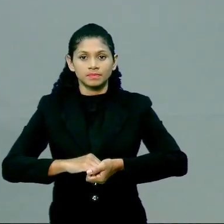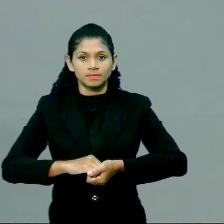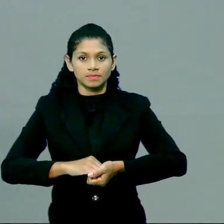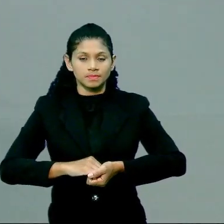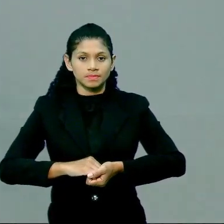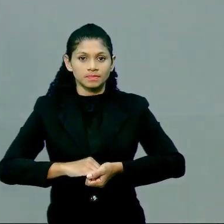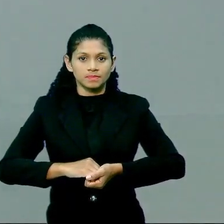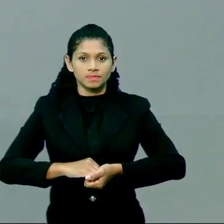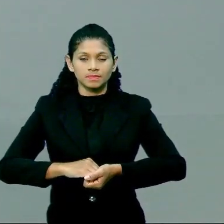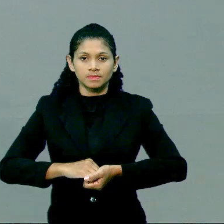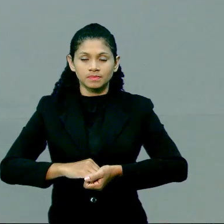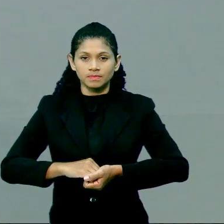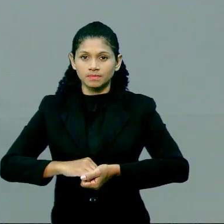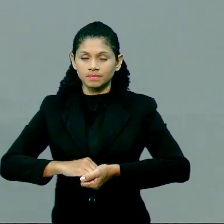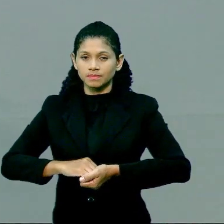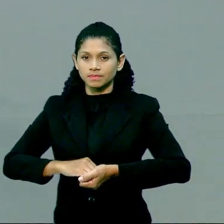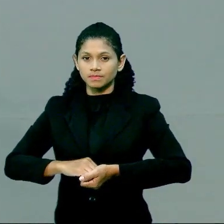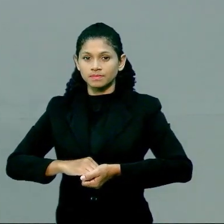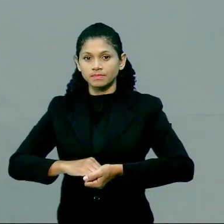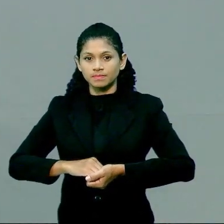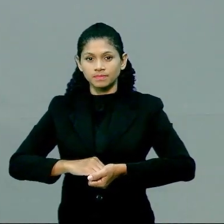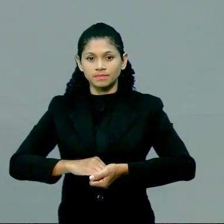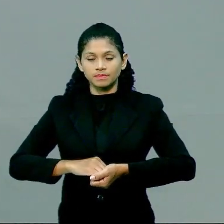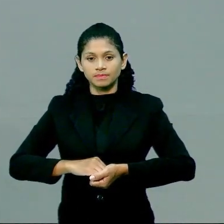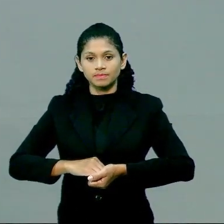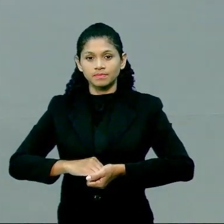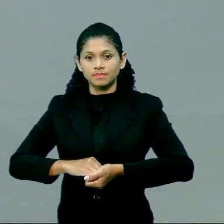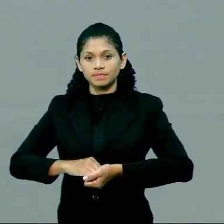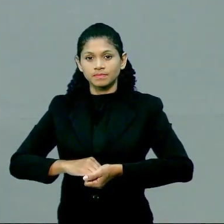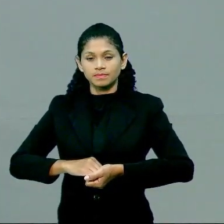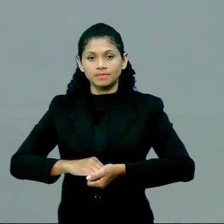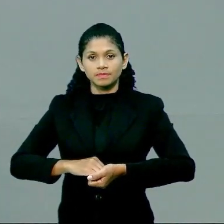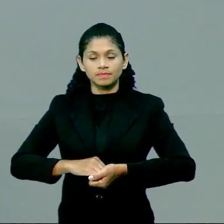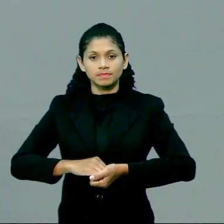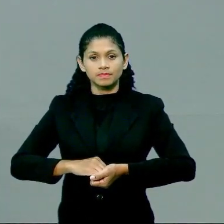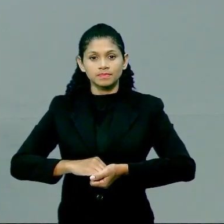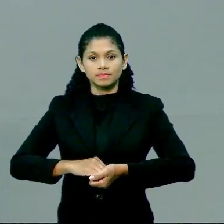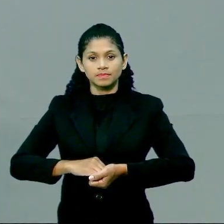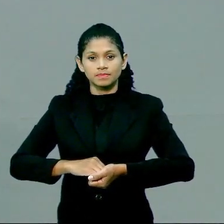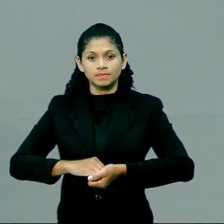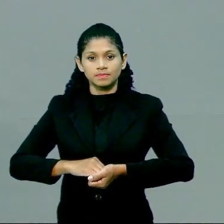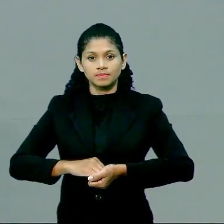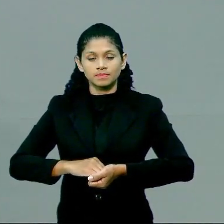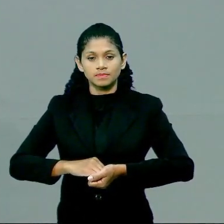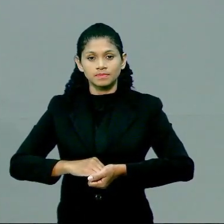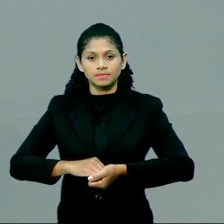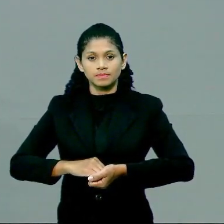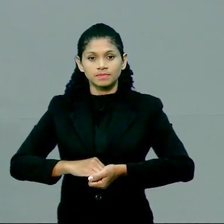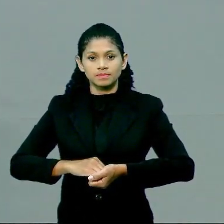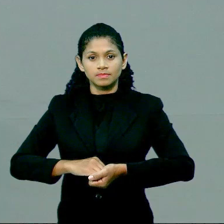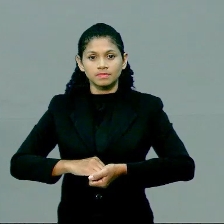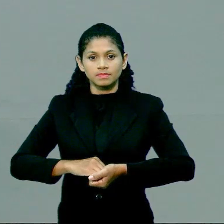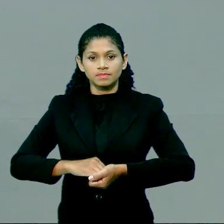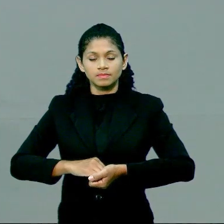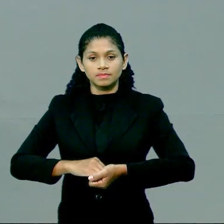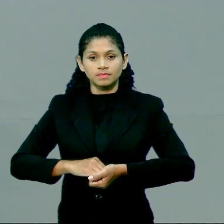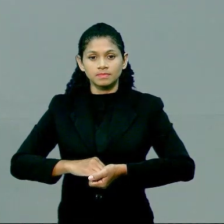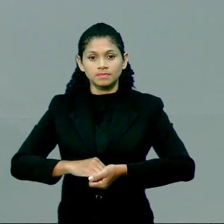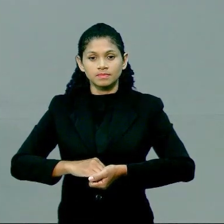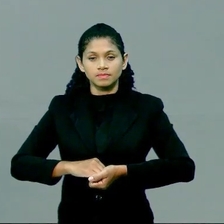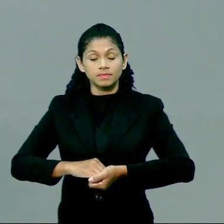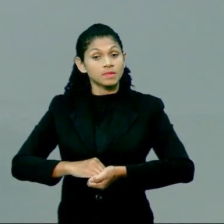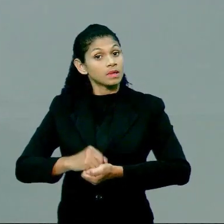em que a pessoa pode né ensinar uma profissão a vocês aí do Novo ensino médio e